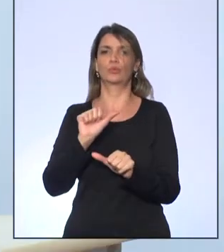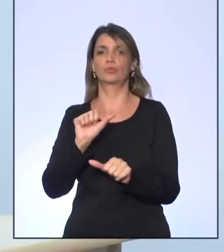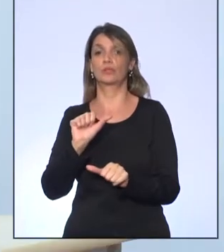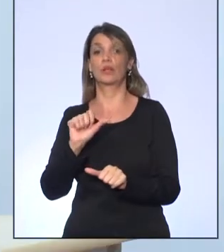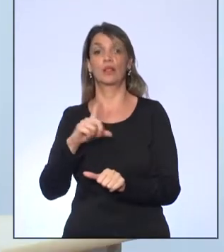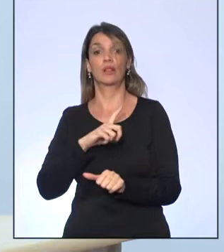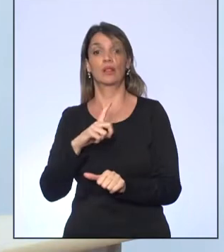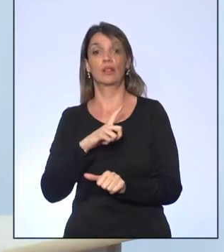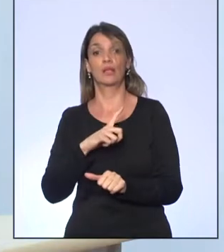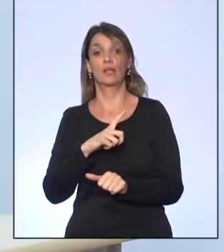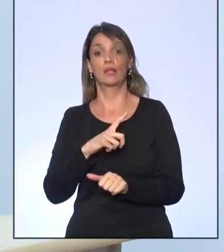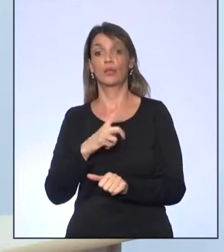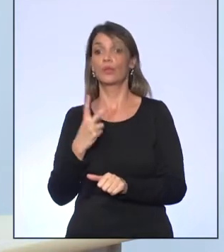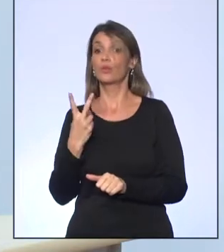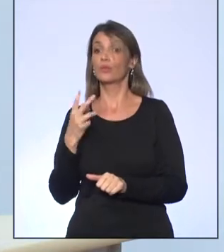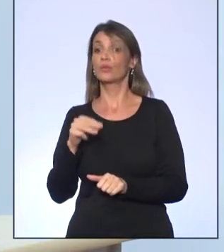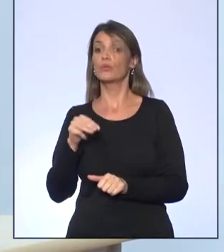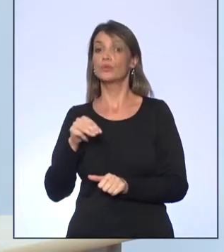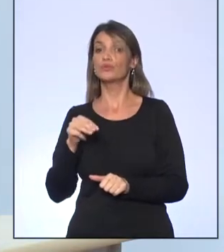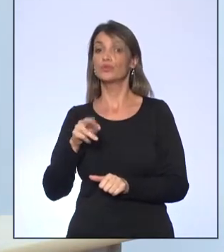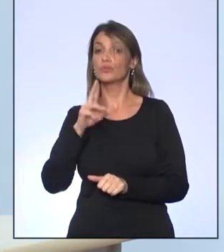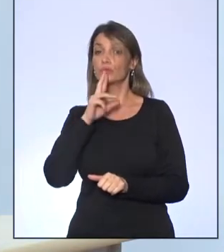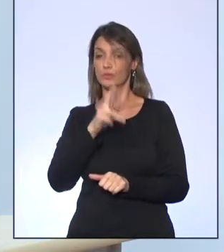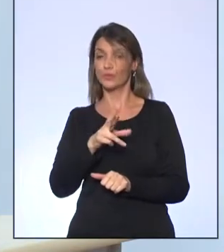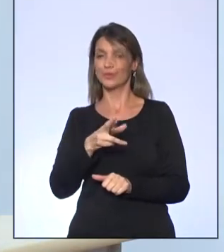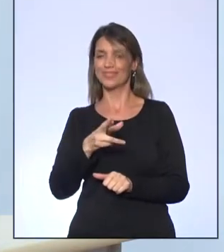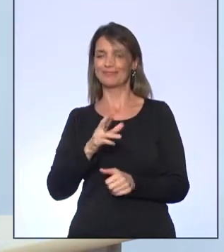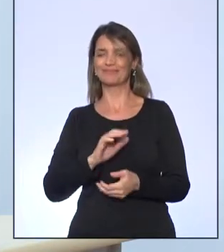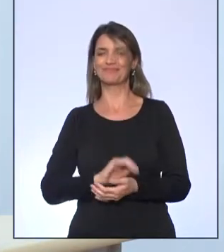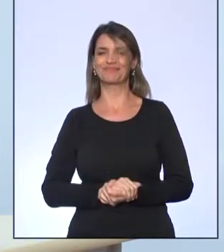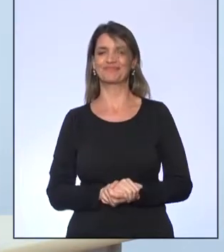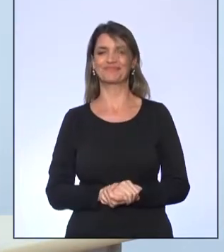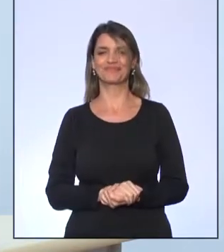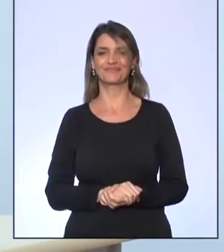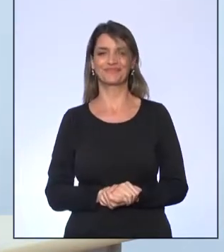aí 2 minutinhos para responder essas questões, tá bom?